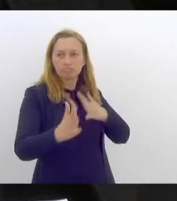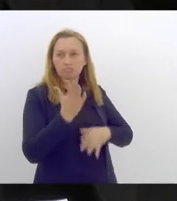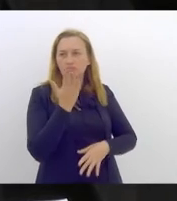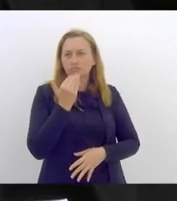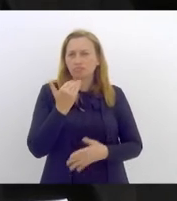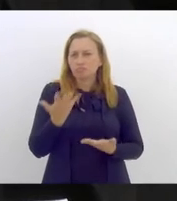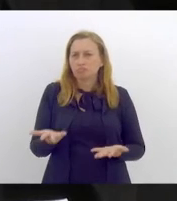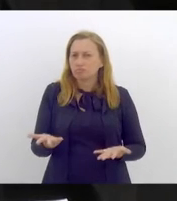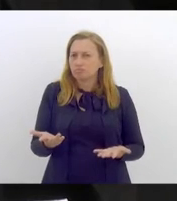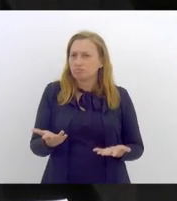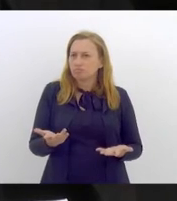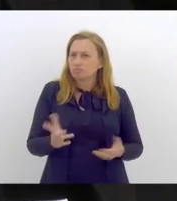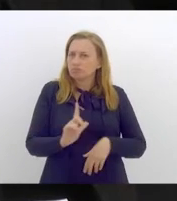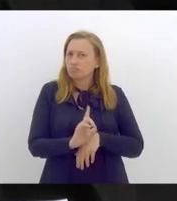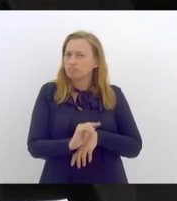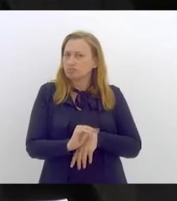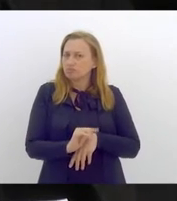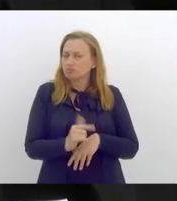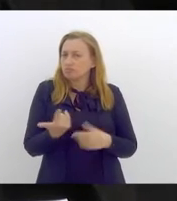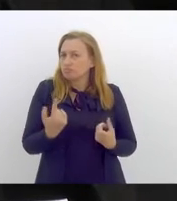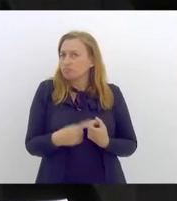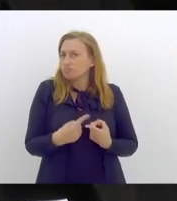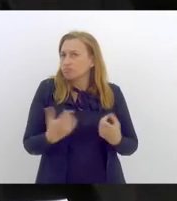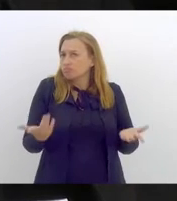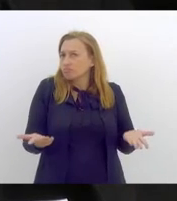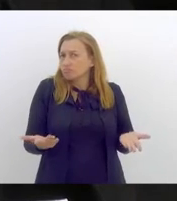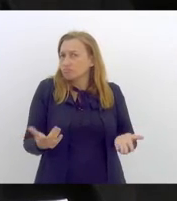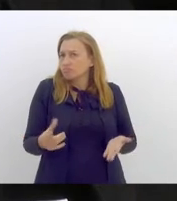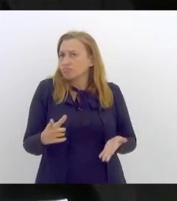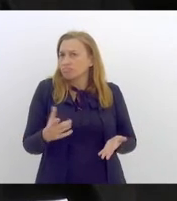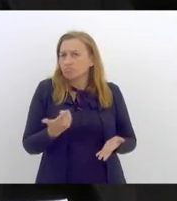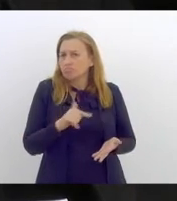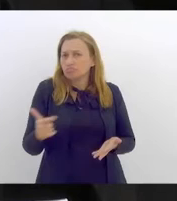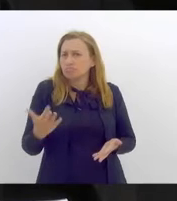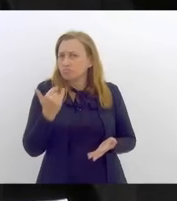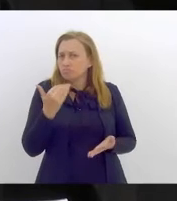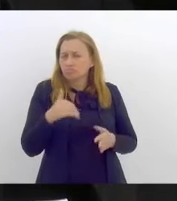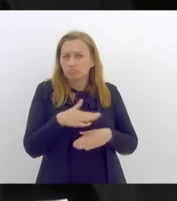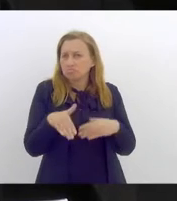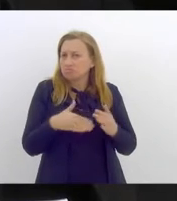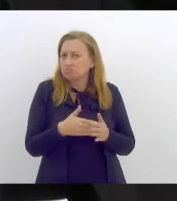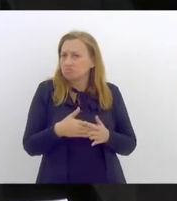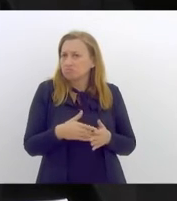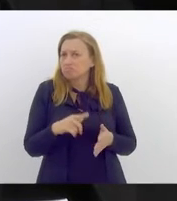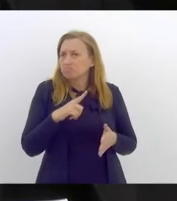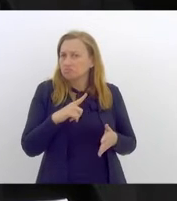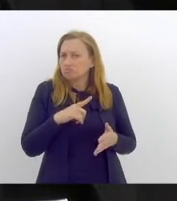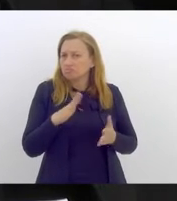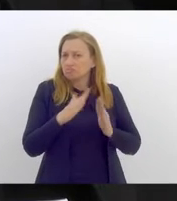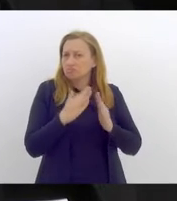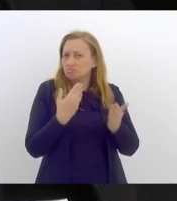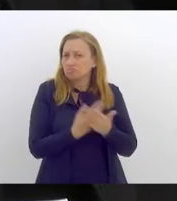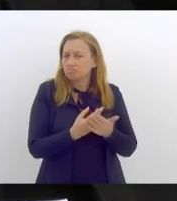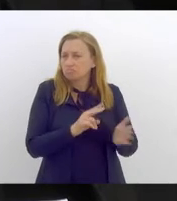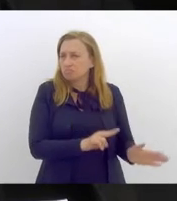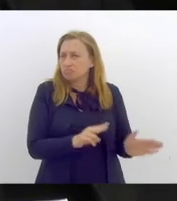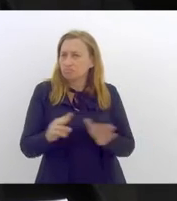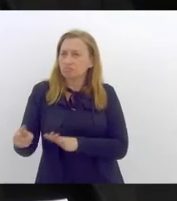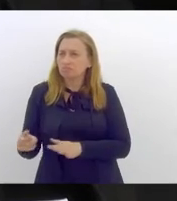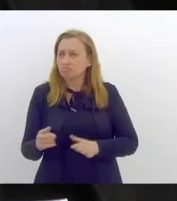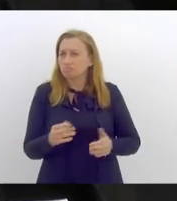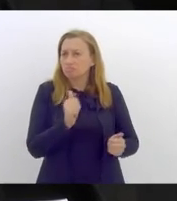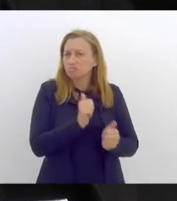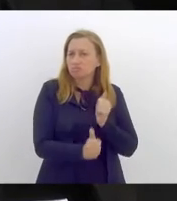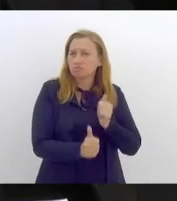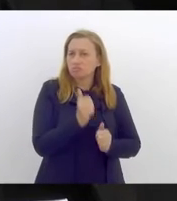fila do refeitório, no horário da merenda, porque não tem merenda para todo mundo. Tem escola que está servindo, Luiz Paulo, a semana inteira, arroz com